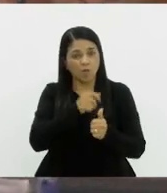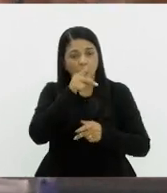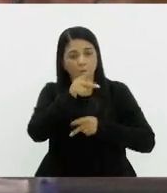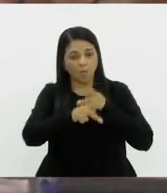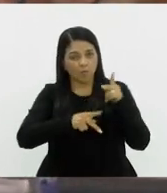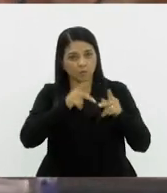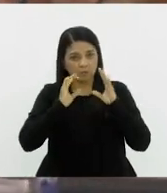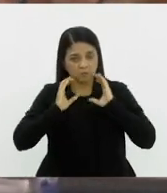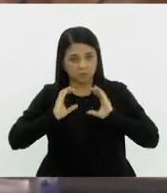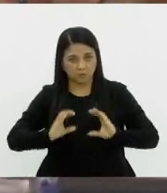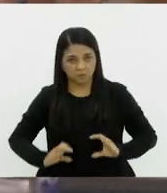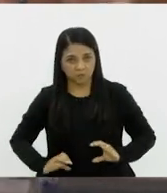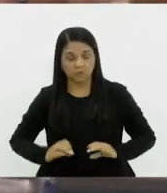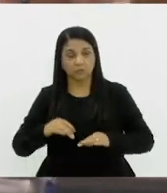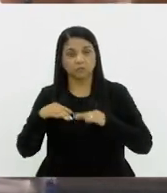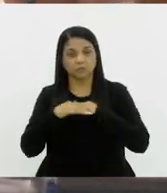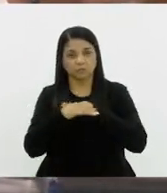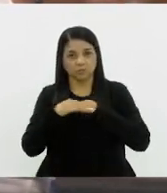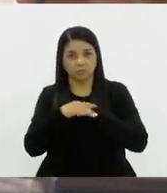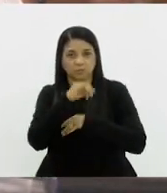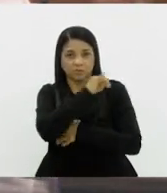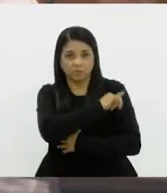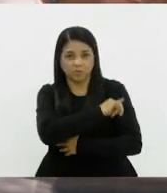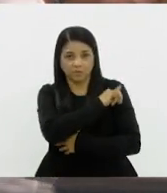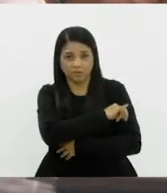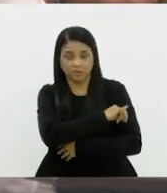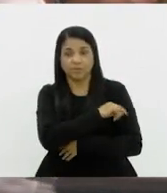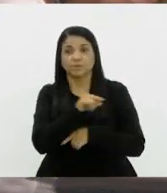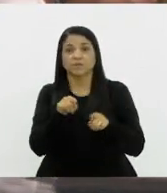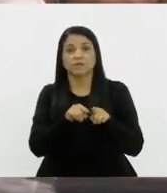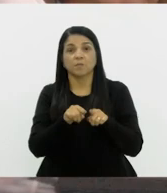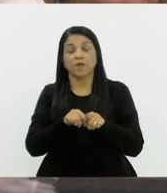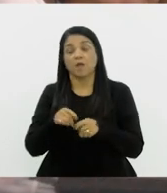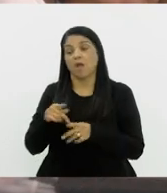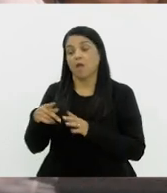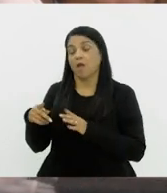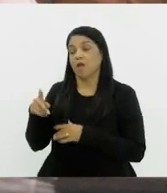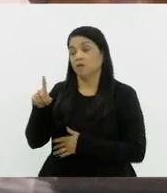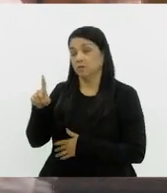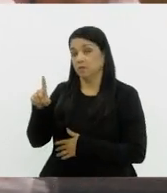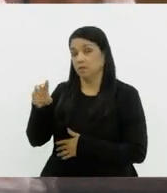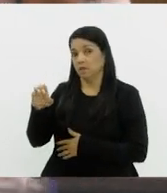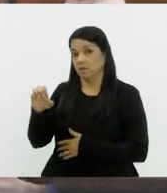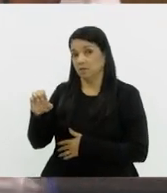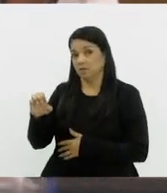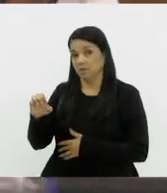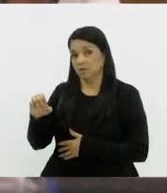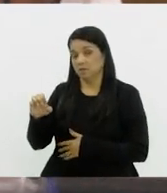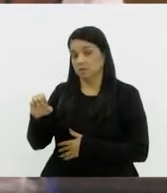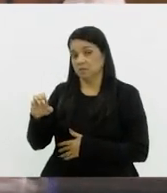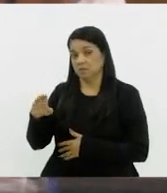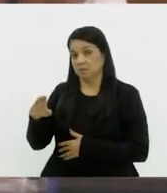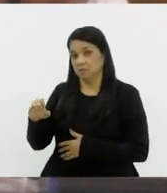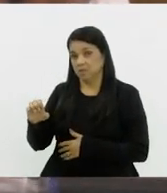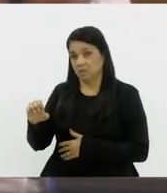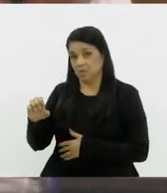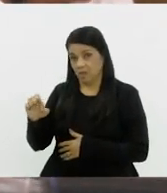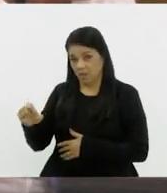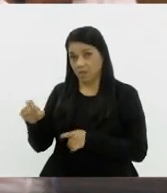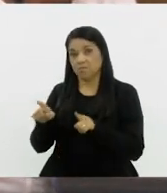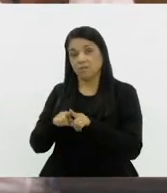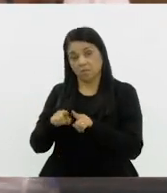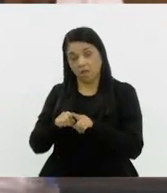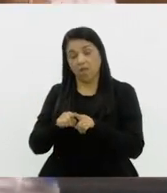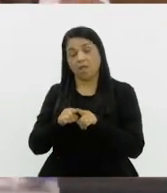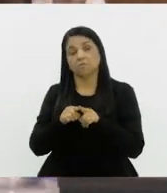Janeiro, saber o que está acontecendo. E a própria DSEA, o próprio DSEA, que seria o agente fiscalizador, também poder